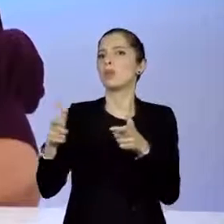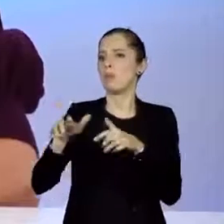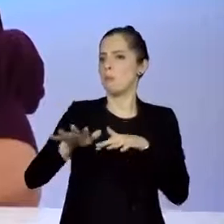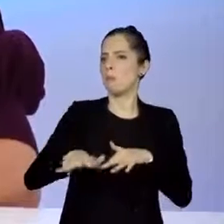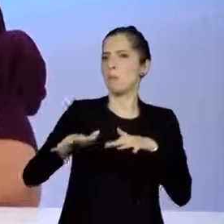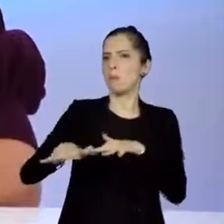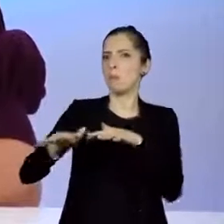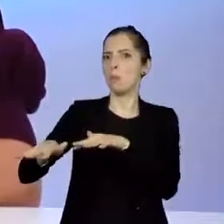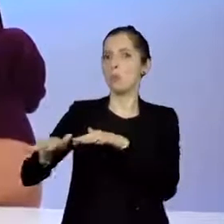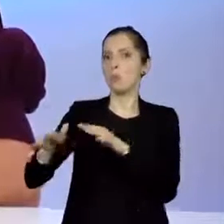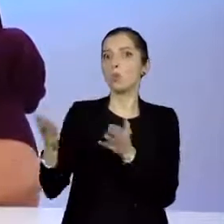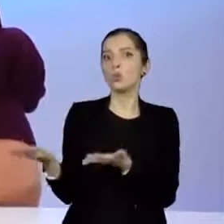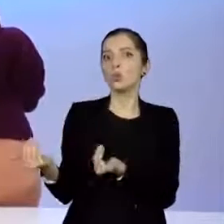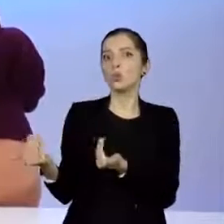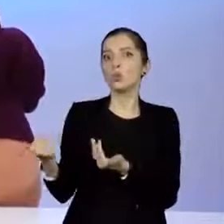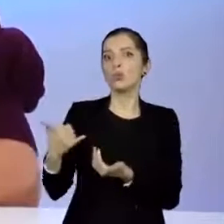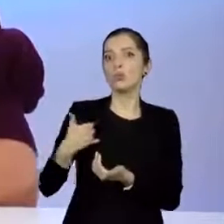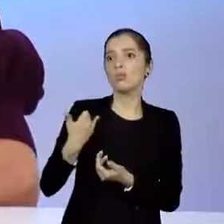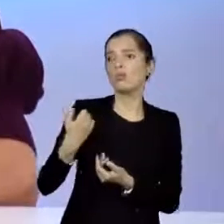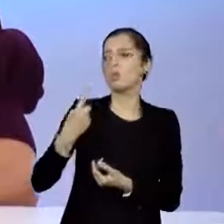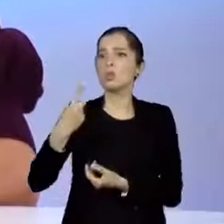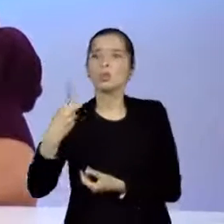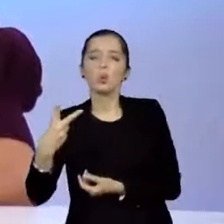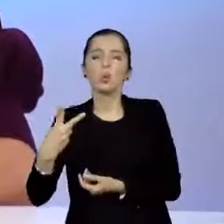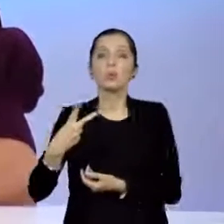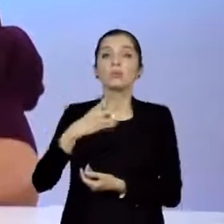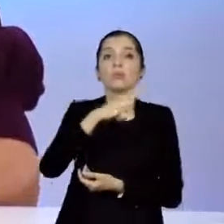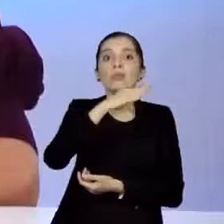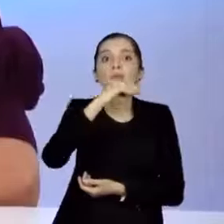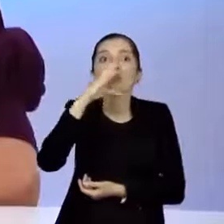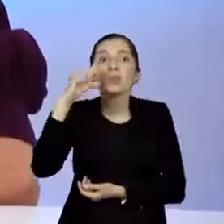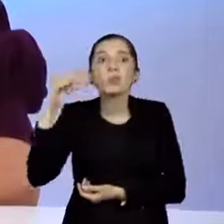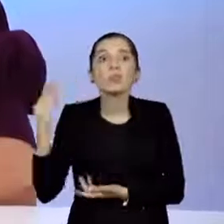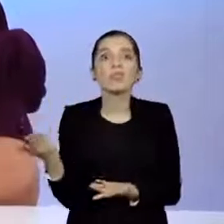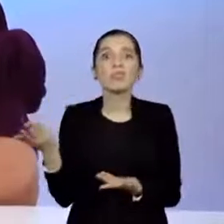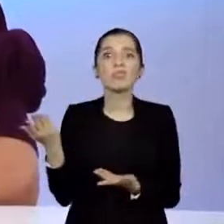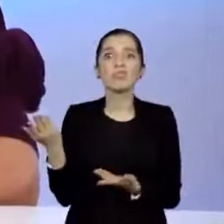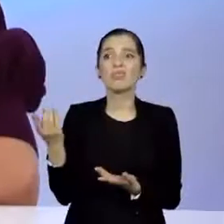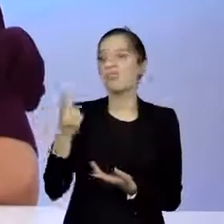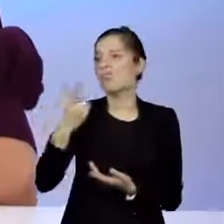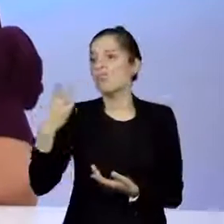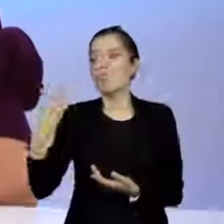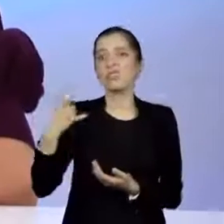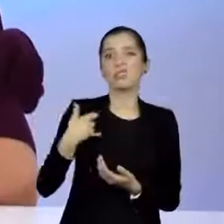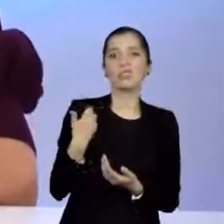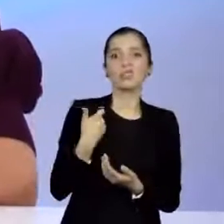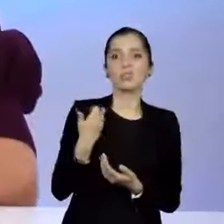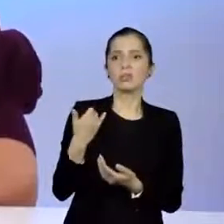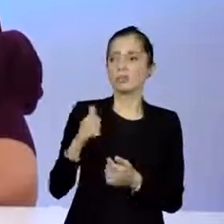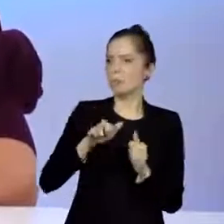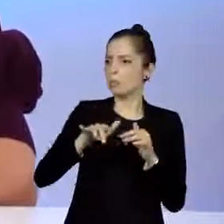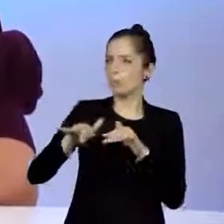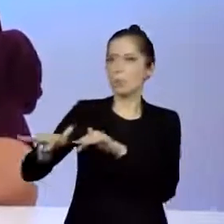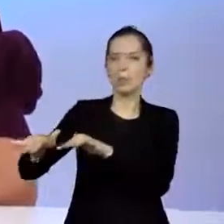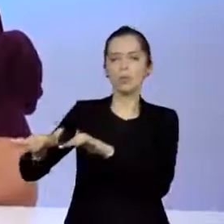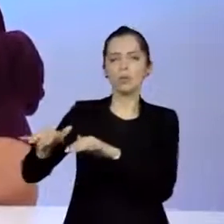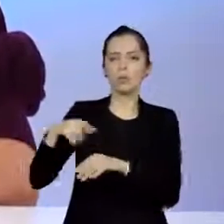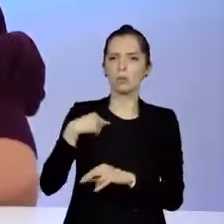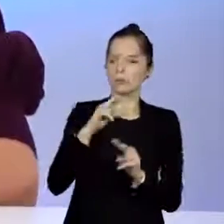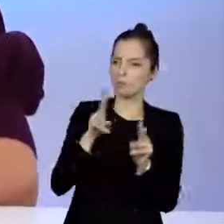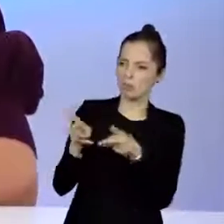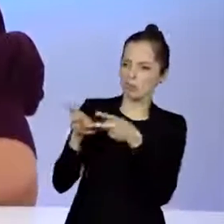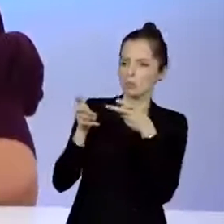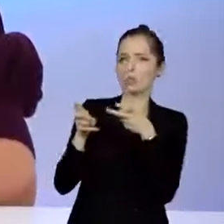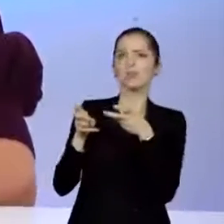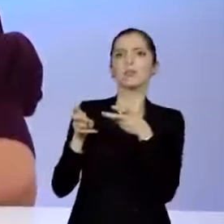13 anos. Por que isso está acontecendo? Foi uma falha da nossa geração para cima de explicar o valor da paz, de fazer